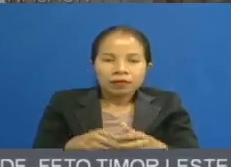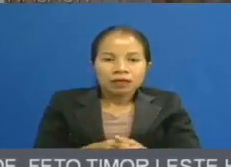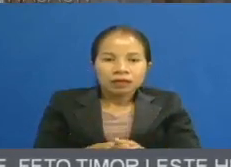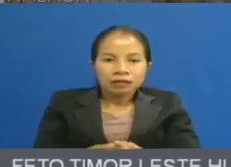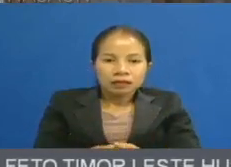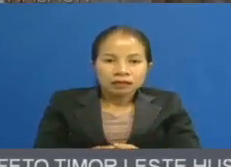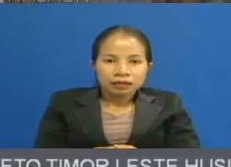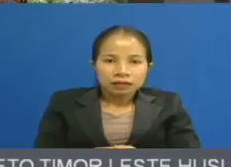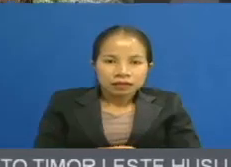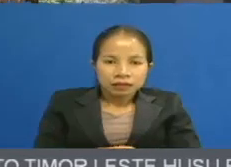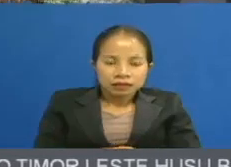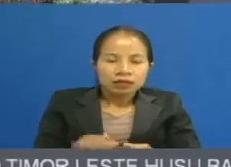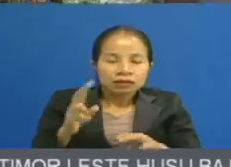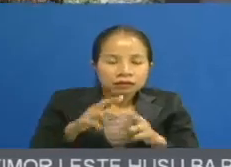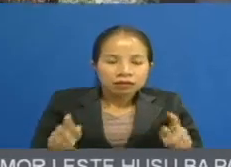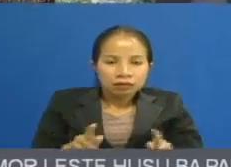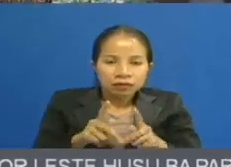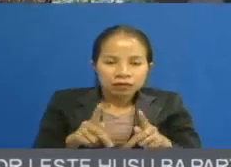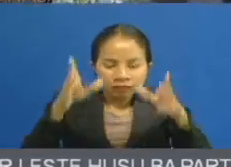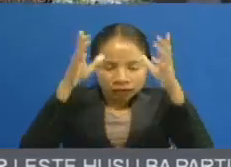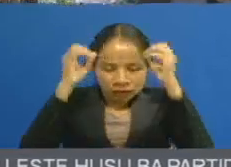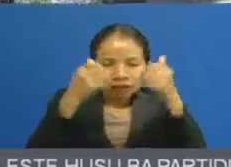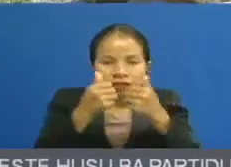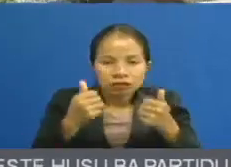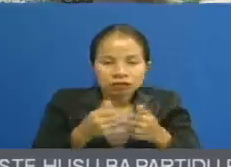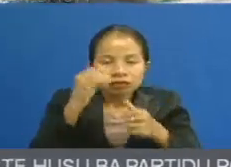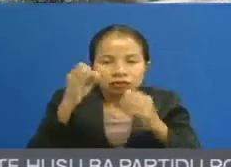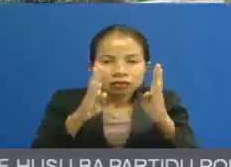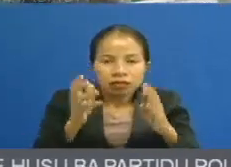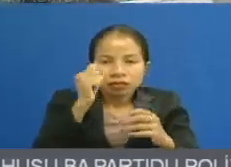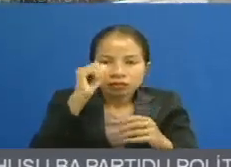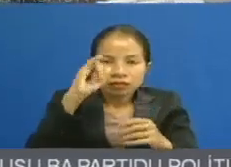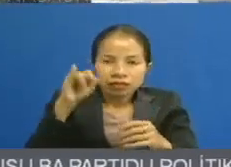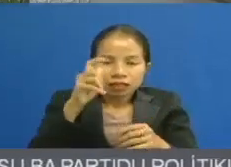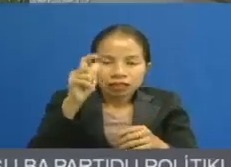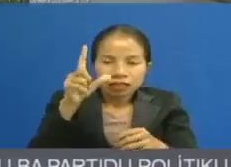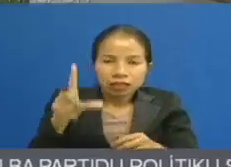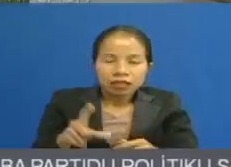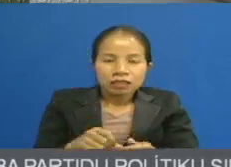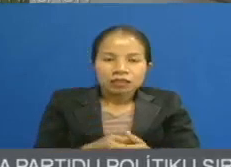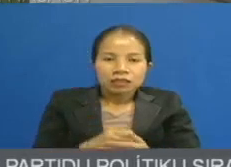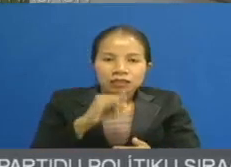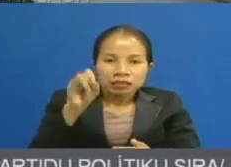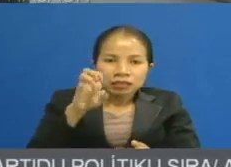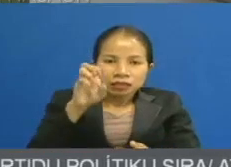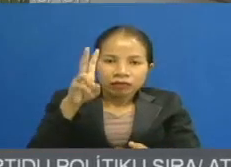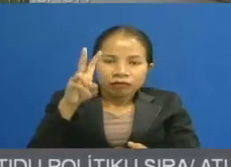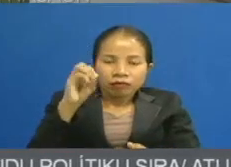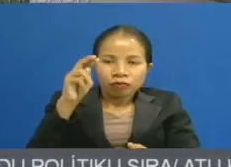release, consegue assai ba ao público. Presidente da Associação Jornalista Timor-Leste, AGTL, Giovânia Vieira,